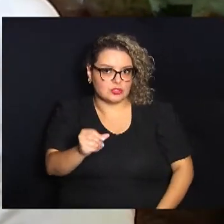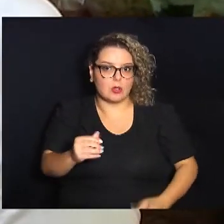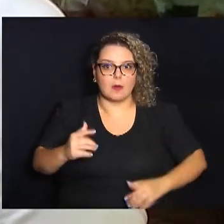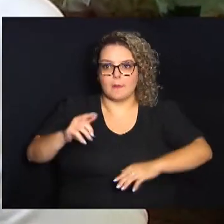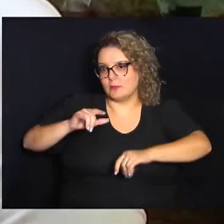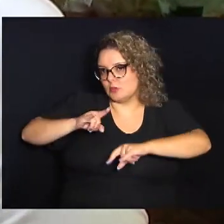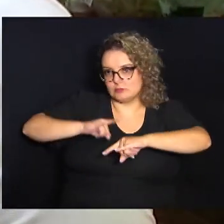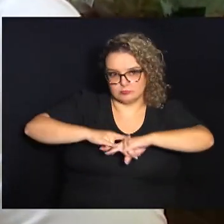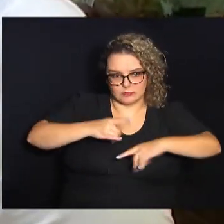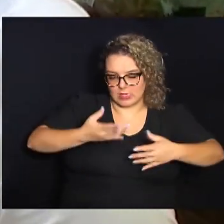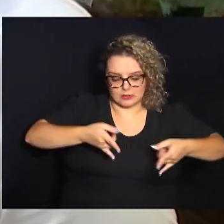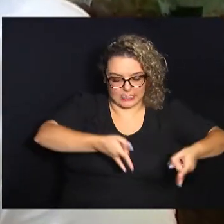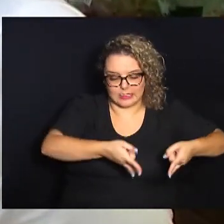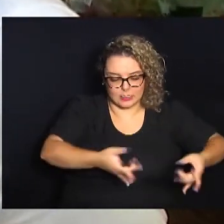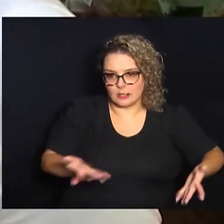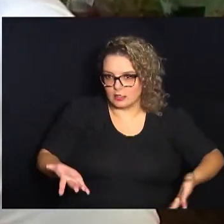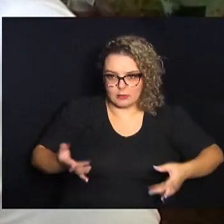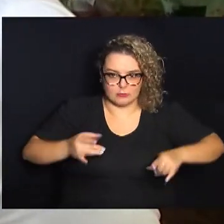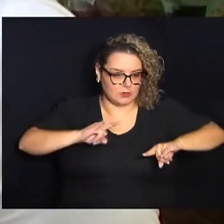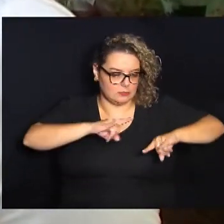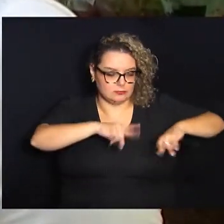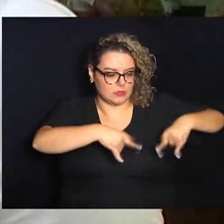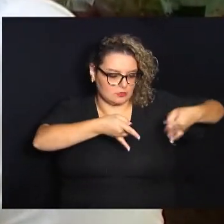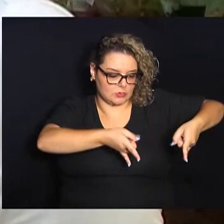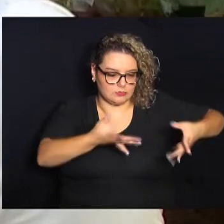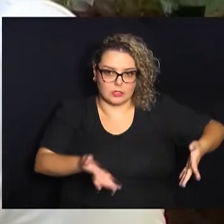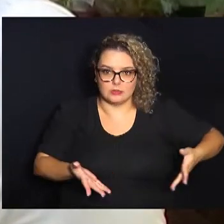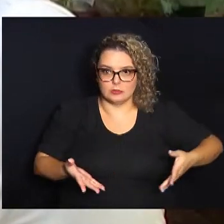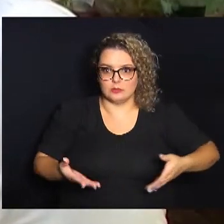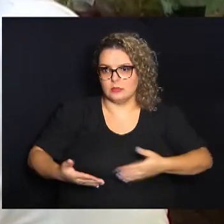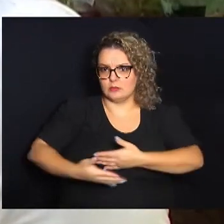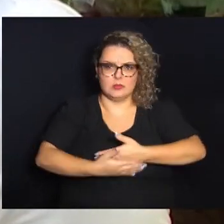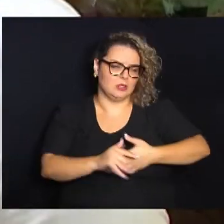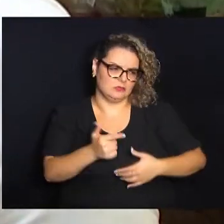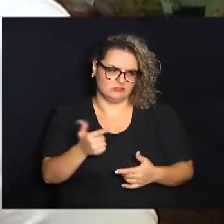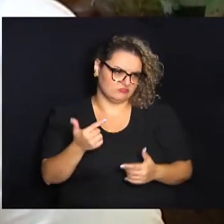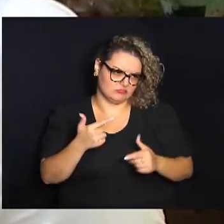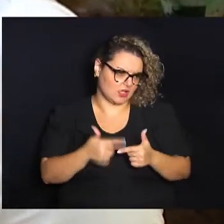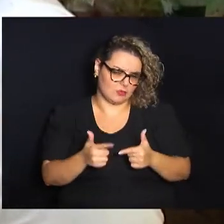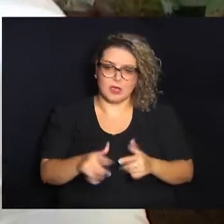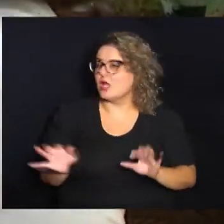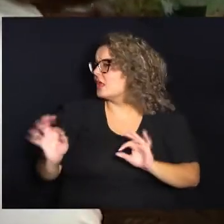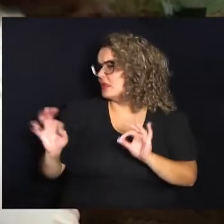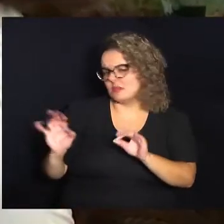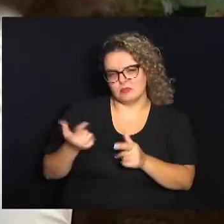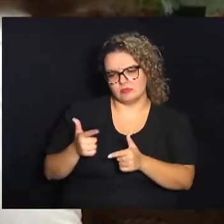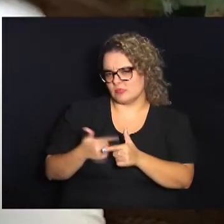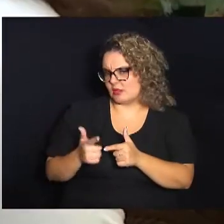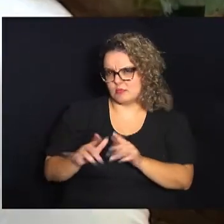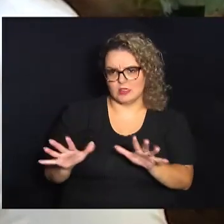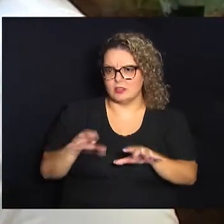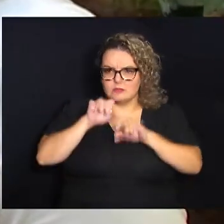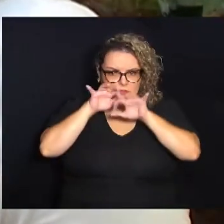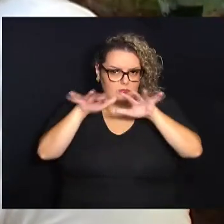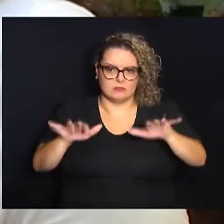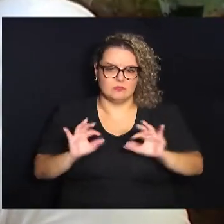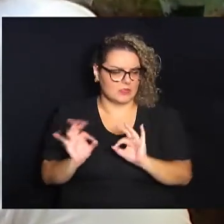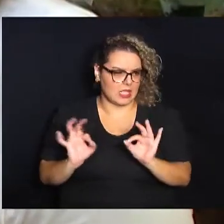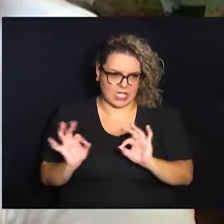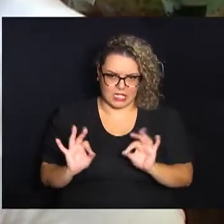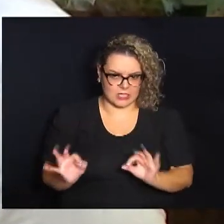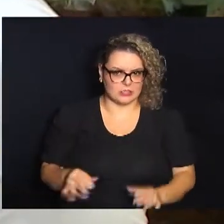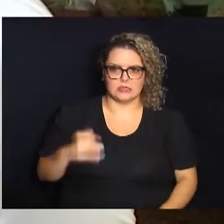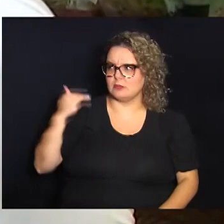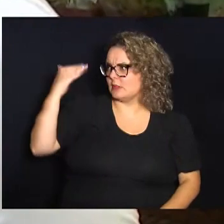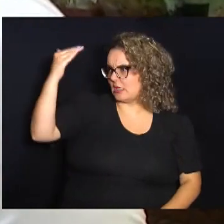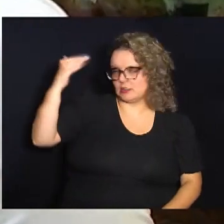por exemplo. Sim. E até de uma criança, de um bebê, porque acho que não tem contraindicação, né? Não, isso não tem contraindicação nem para